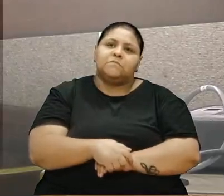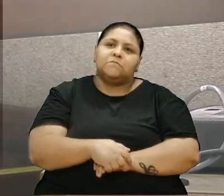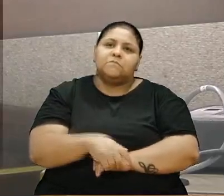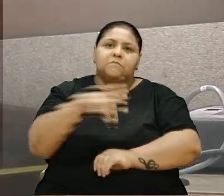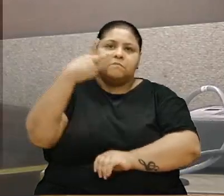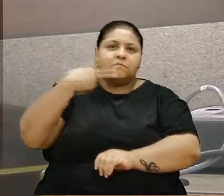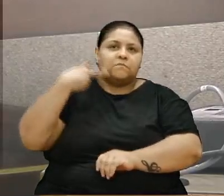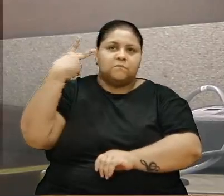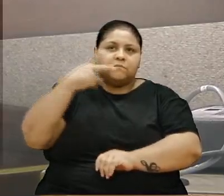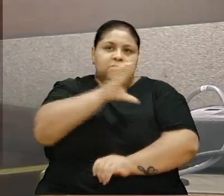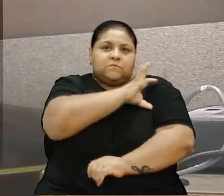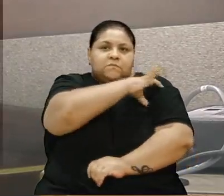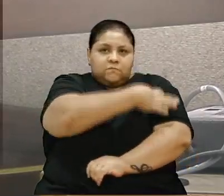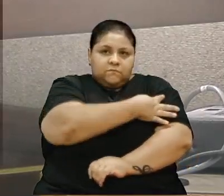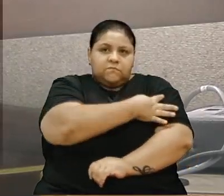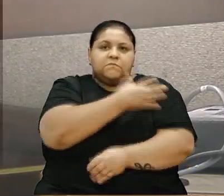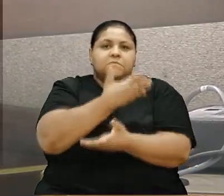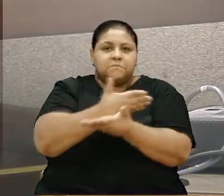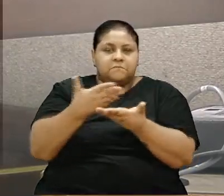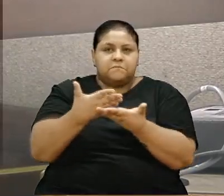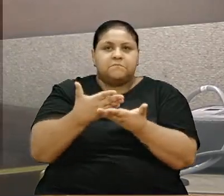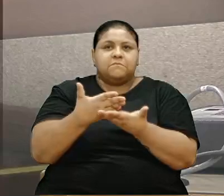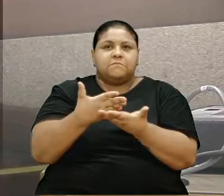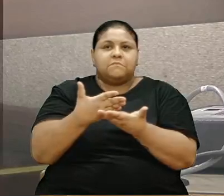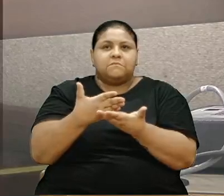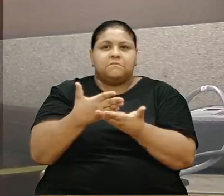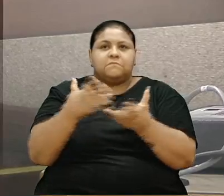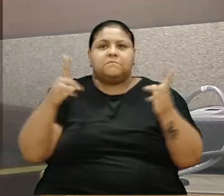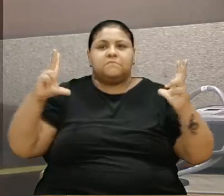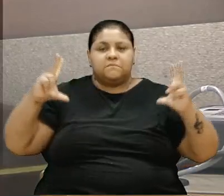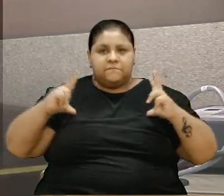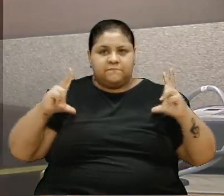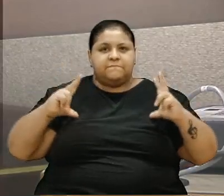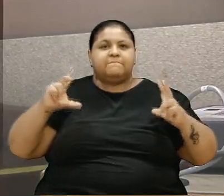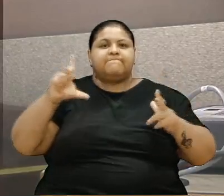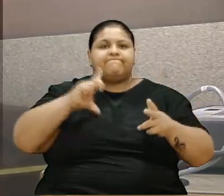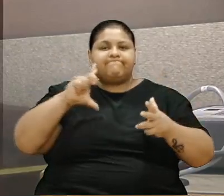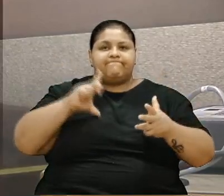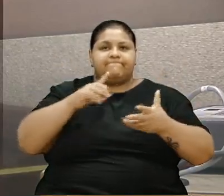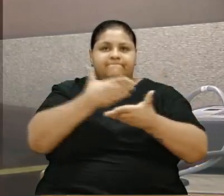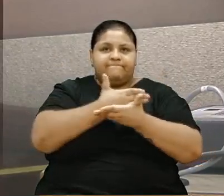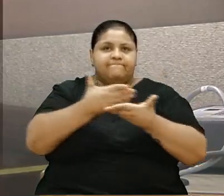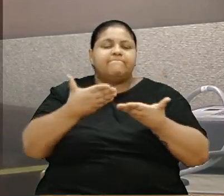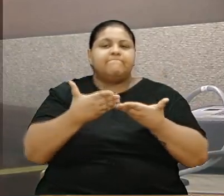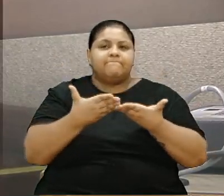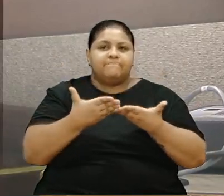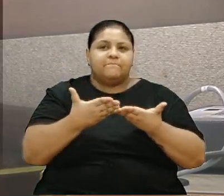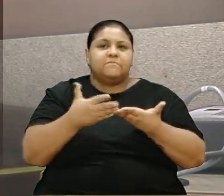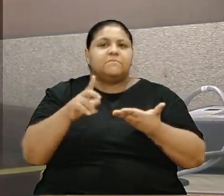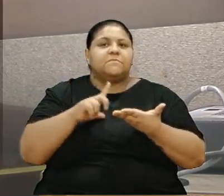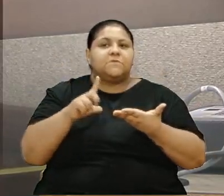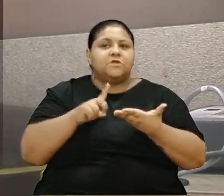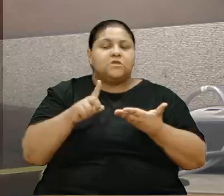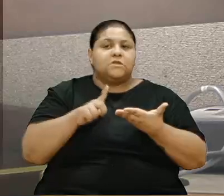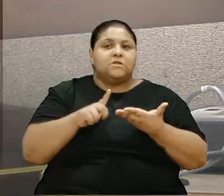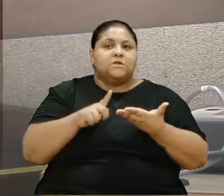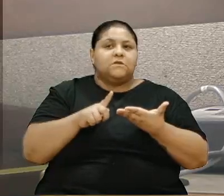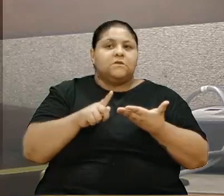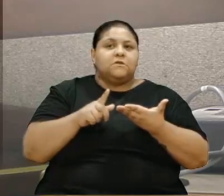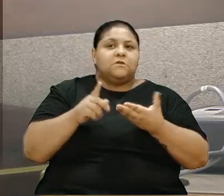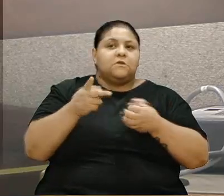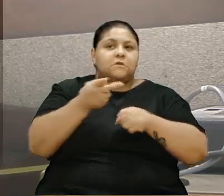vereador colega Ramon falou na iniciativa privada e eu concordo, a gente tem que trazer a iniciativa privada para esse jogo, nós temos que buscar